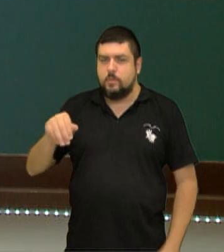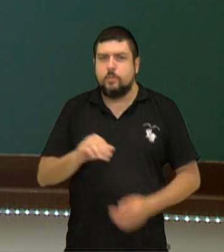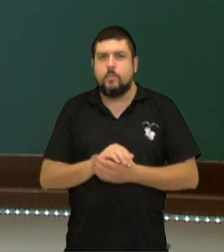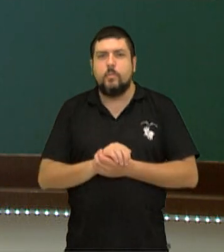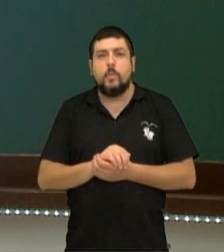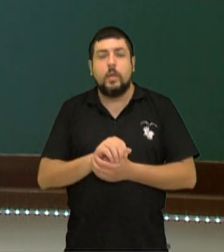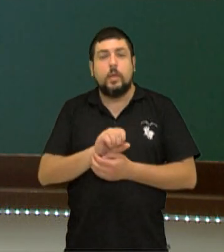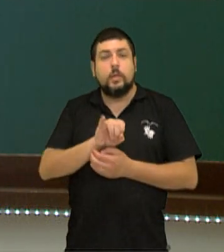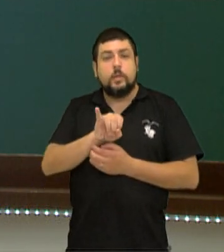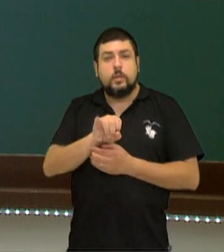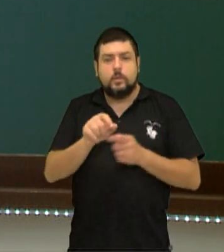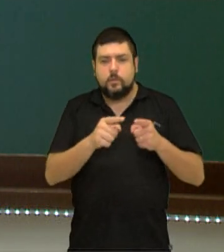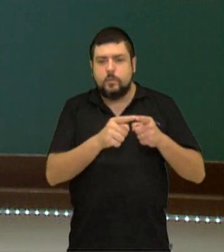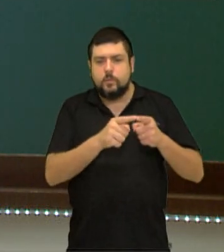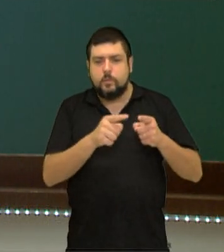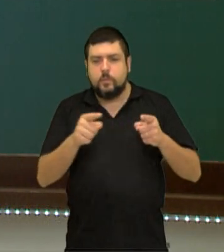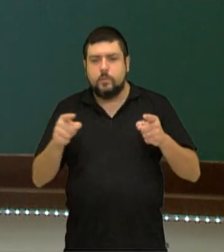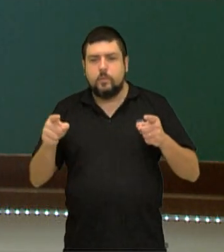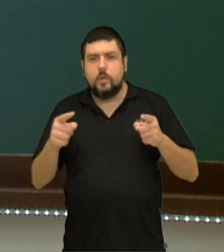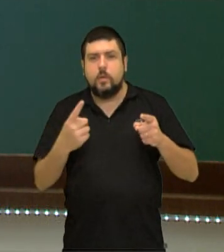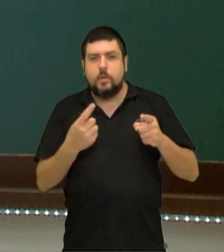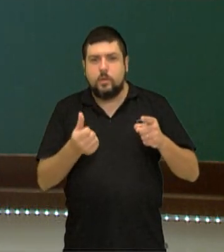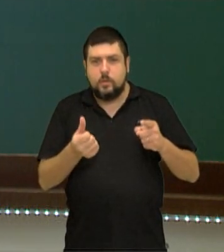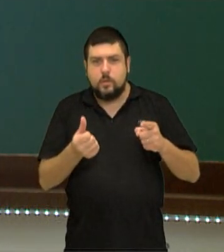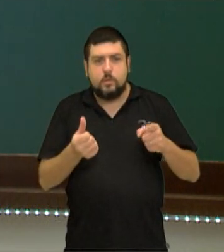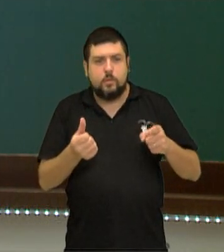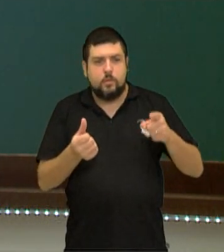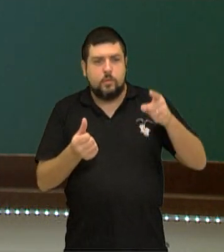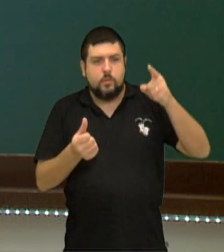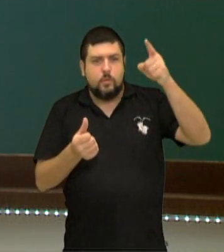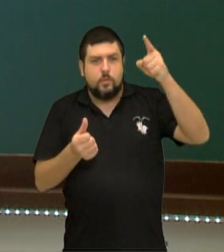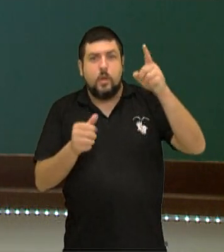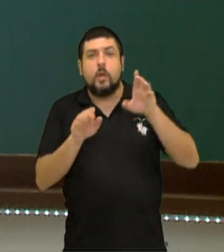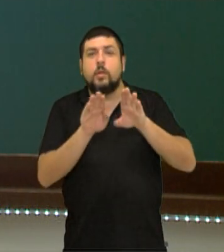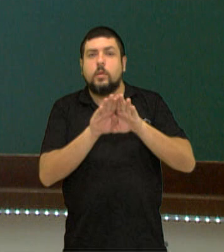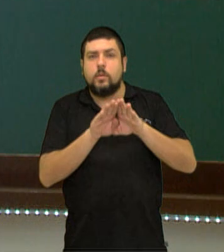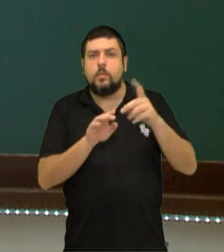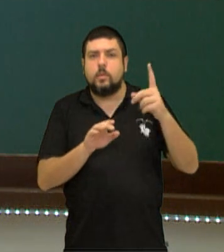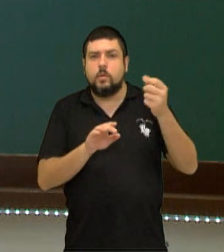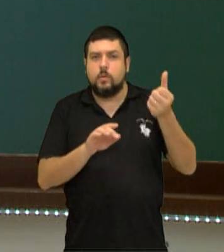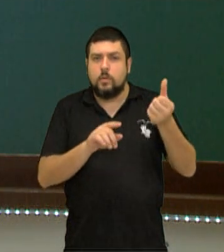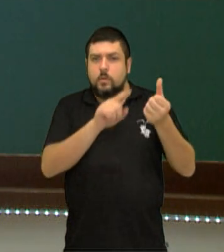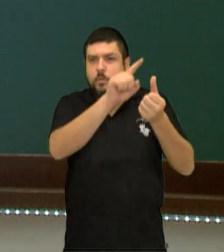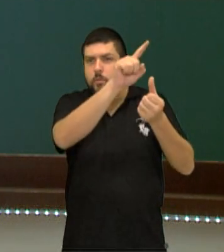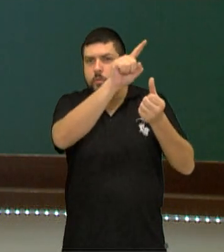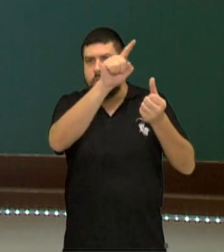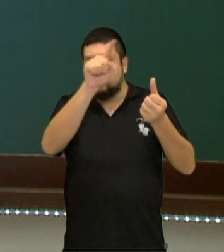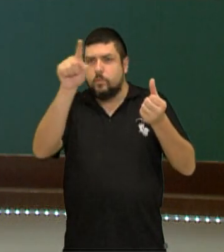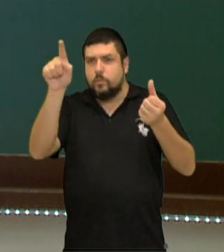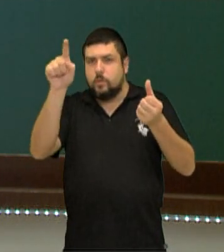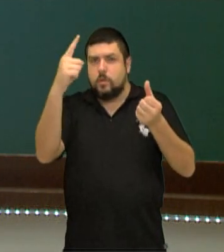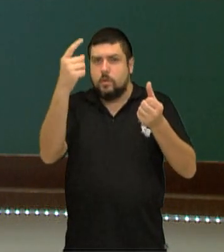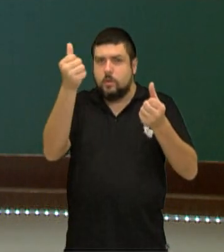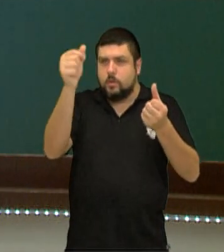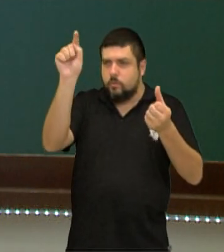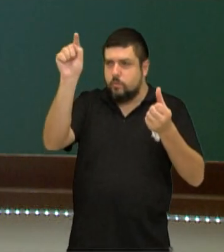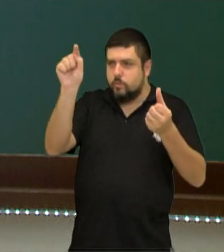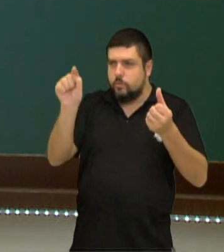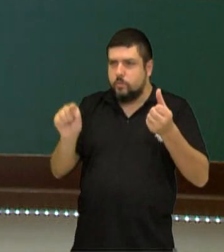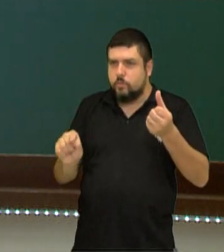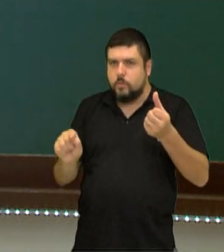vale 16, esse também vale 16, esse também e esse também vale 16, ok?